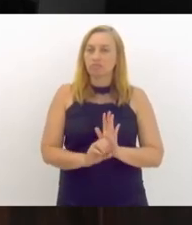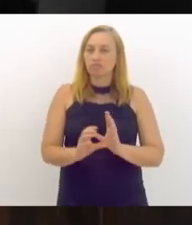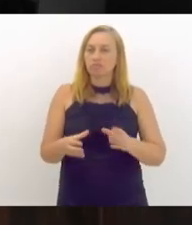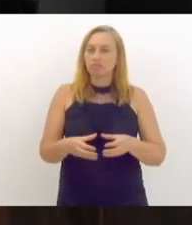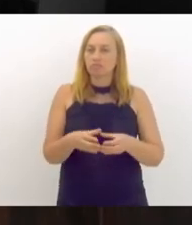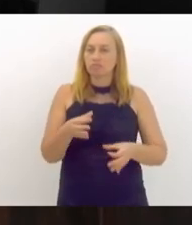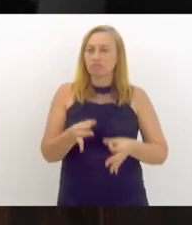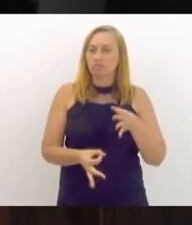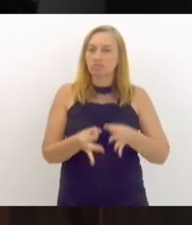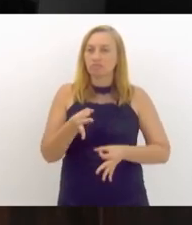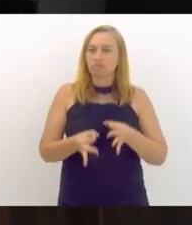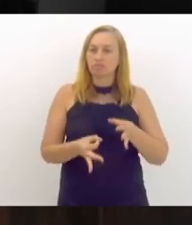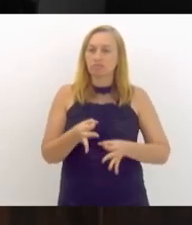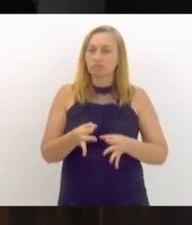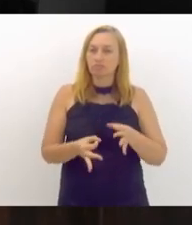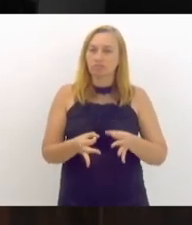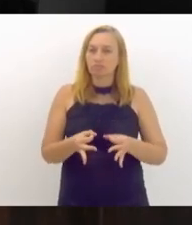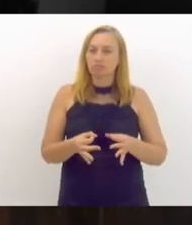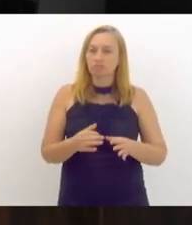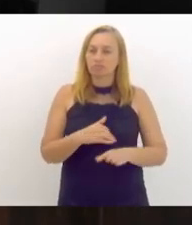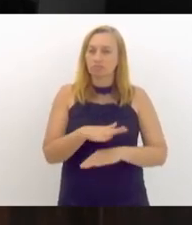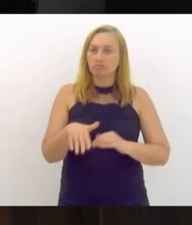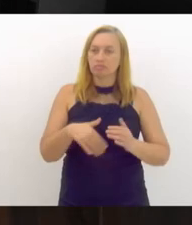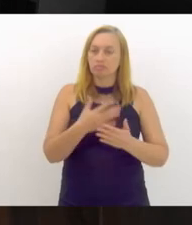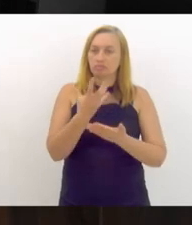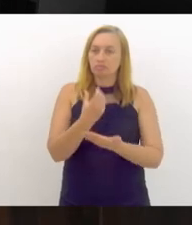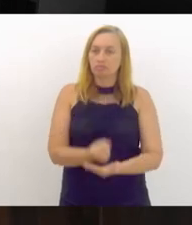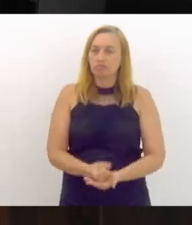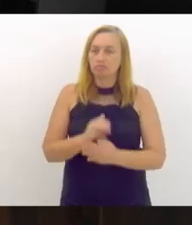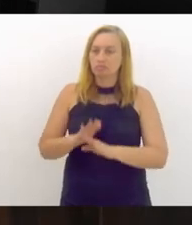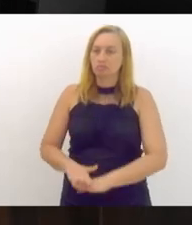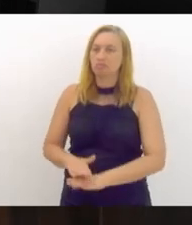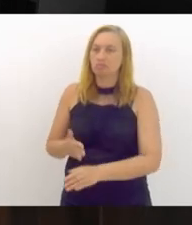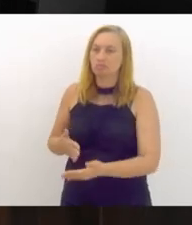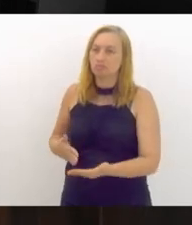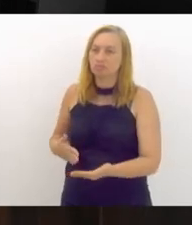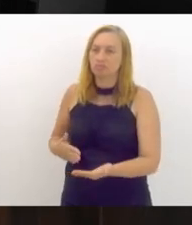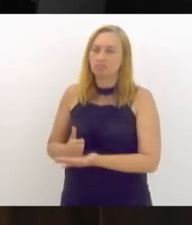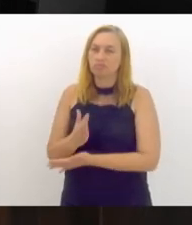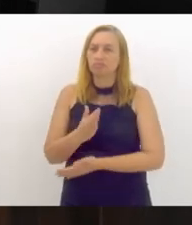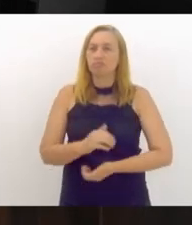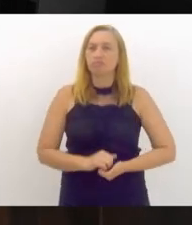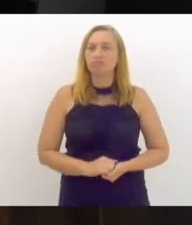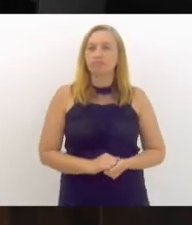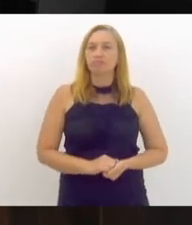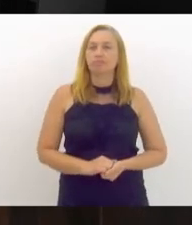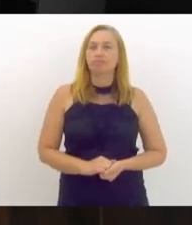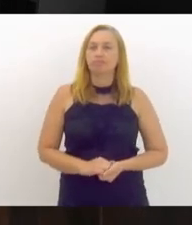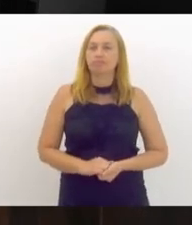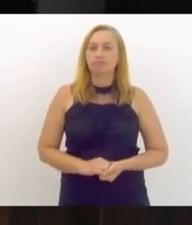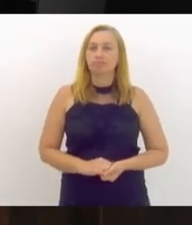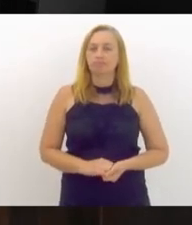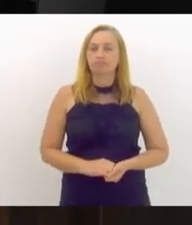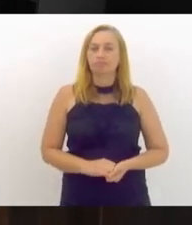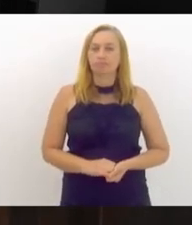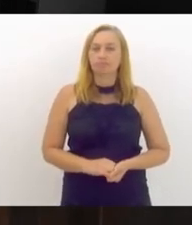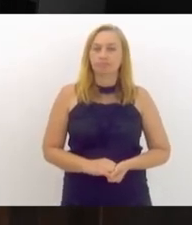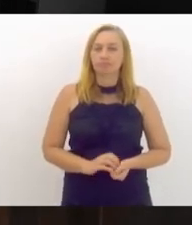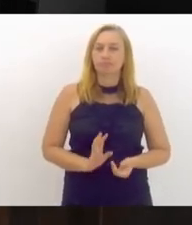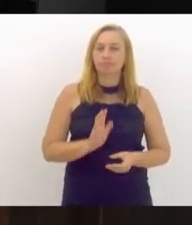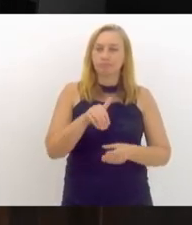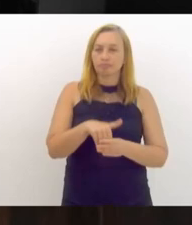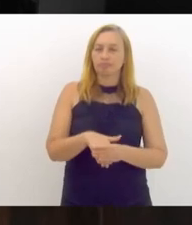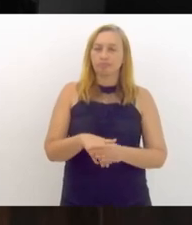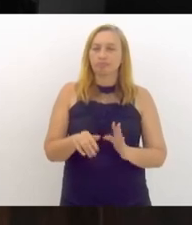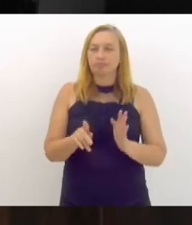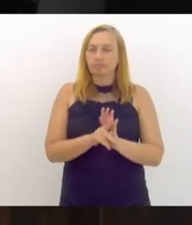de Constituição e Justiça. Senhores que aprovam, permaneçam como estão. Aprovado. Em votação,